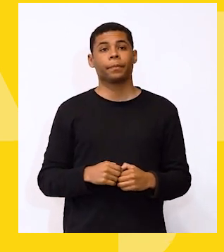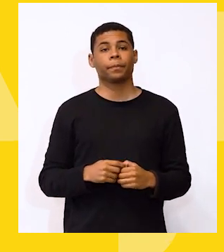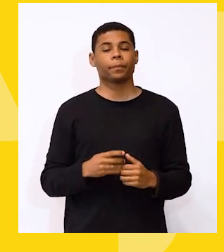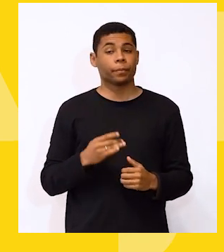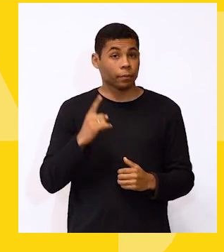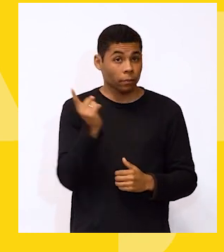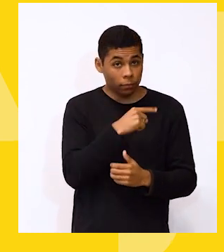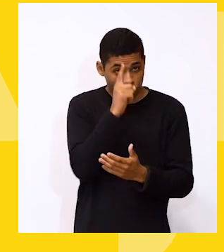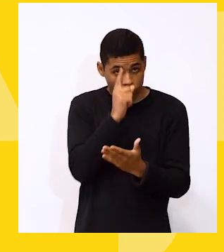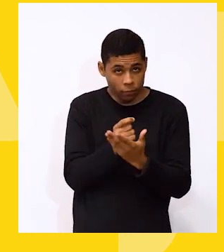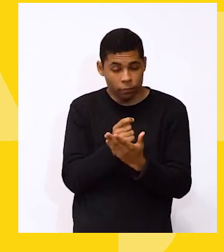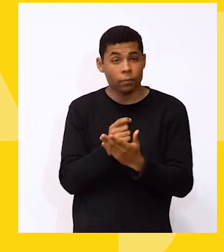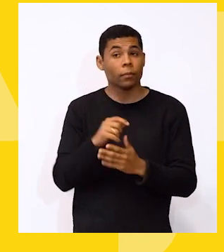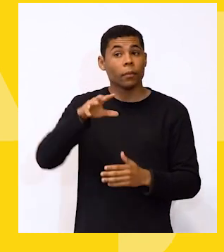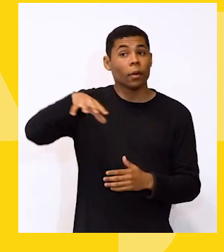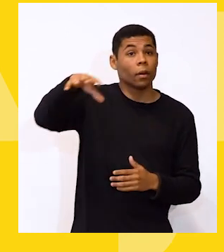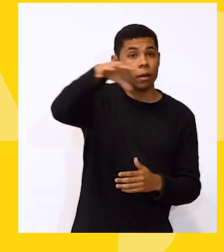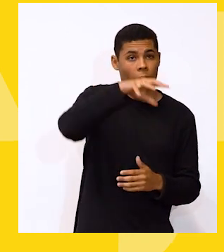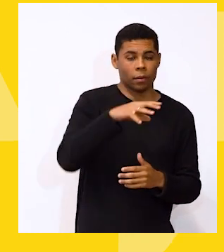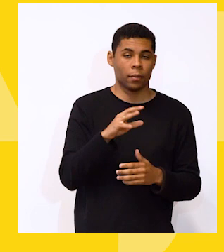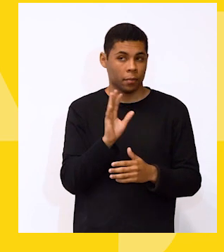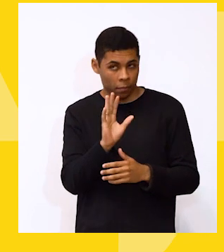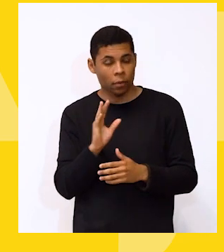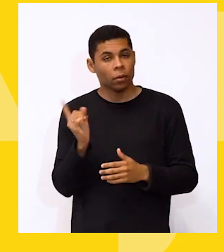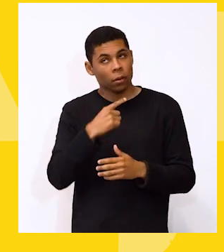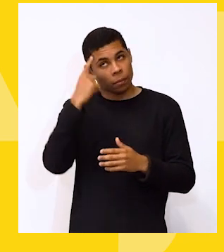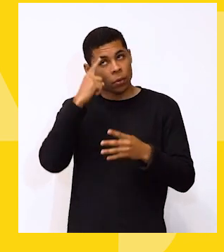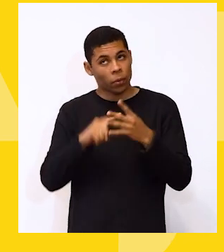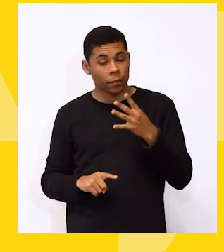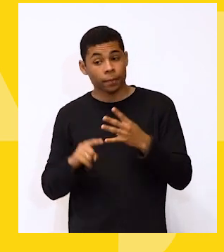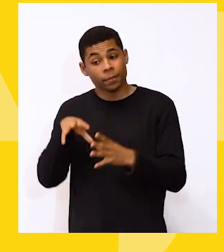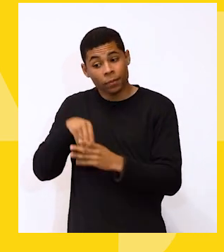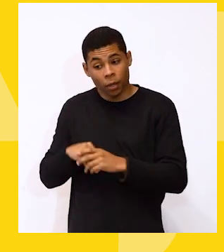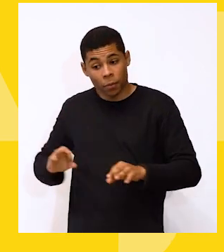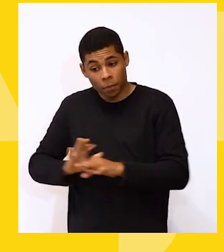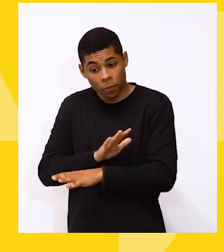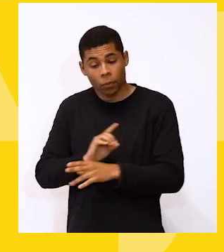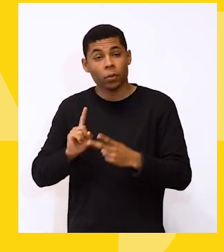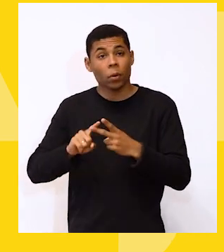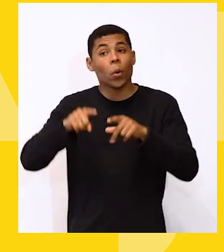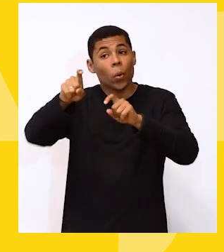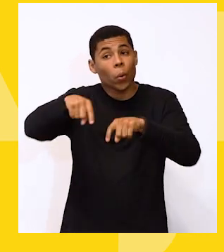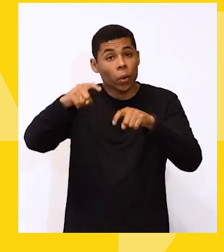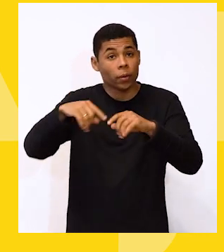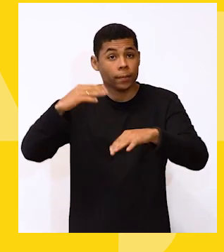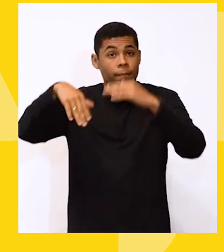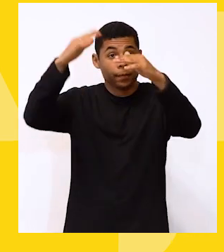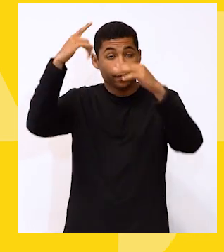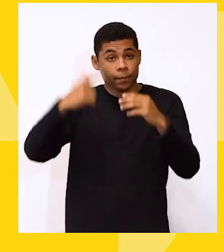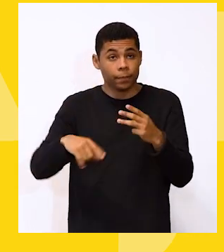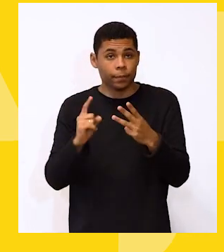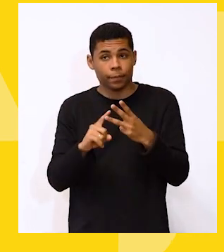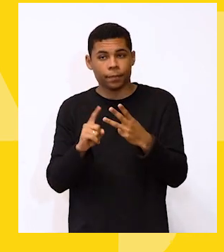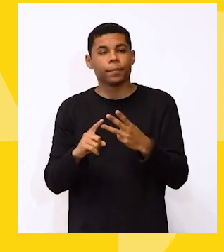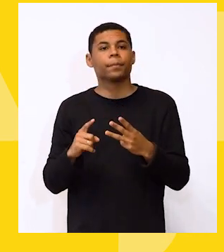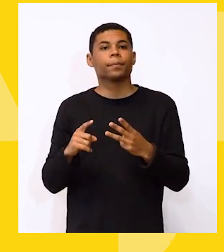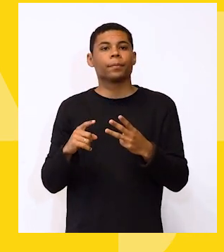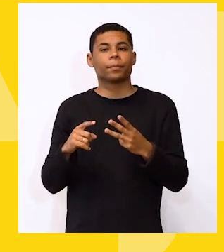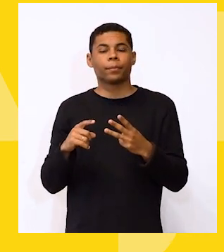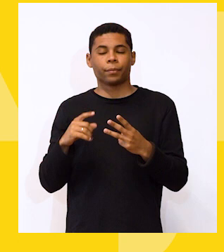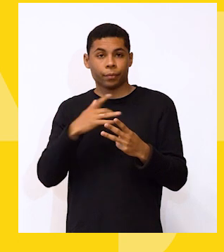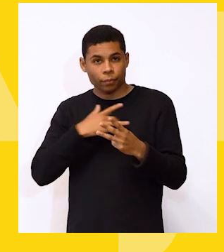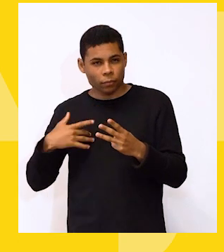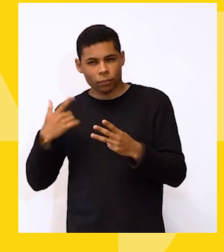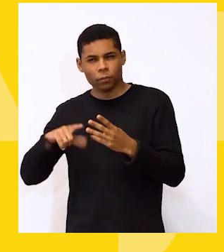grandes áreas infraestrutura desenvolvimento Rural ambiente e produção e saúde única são as quatro grandes